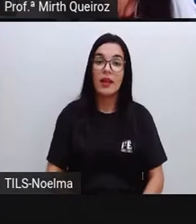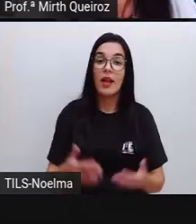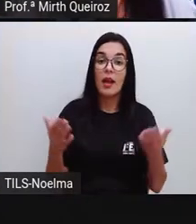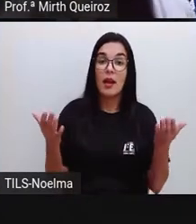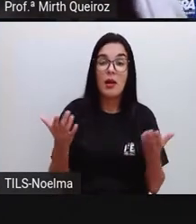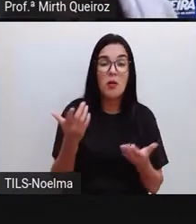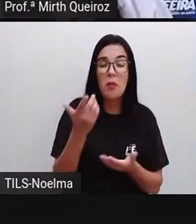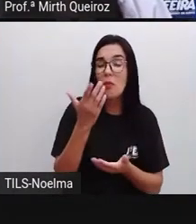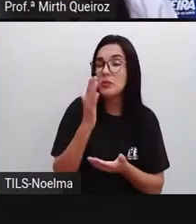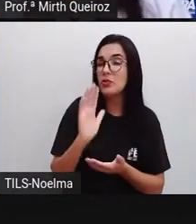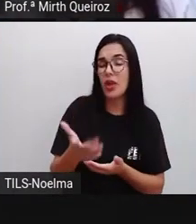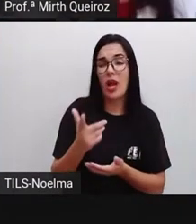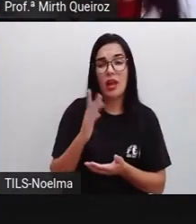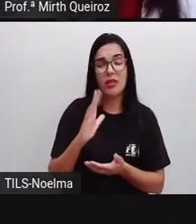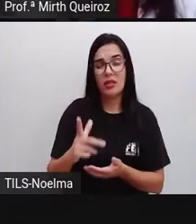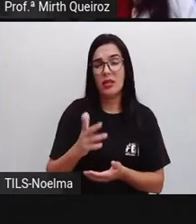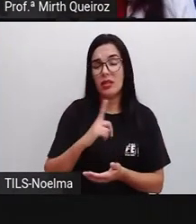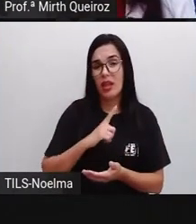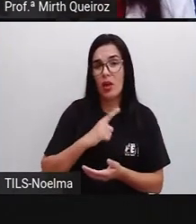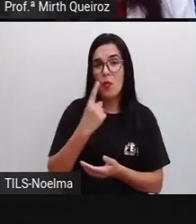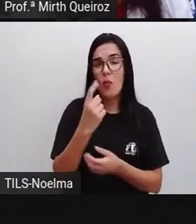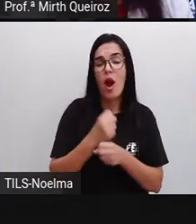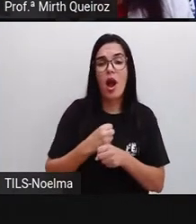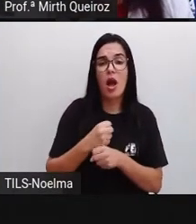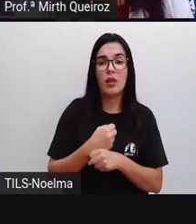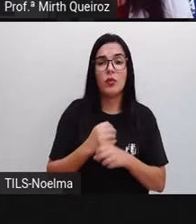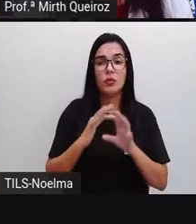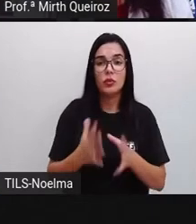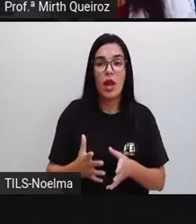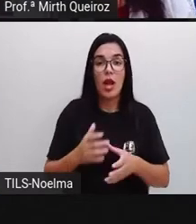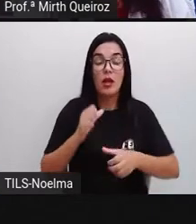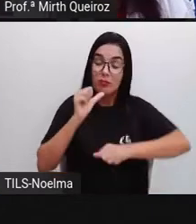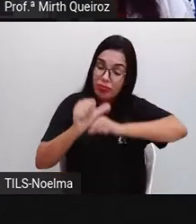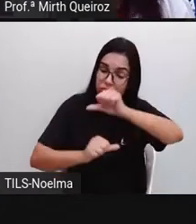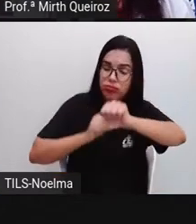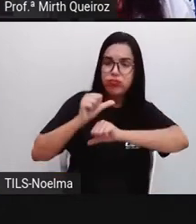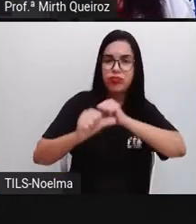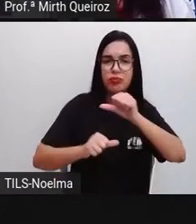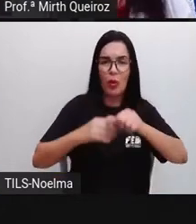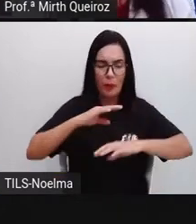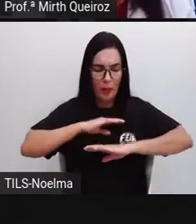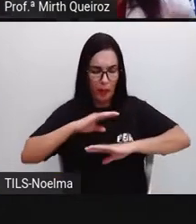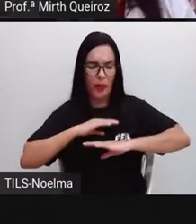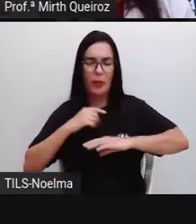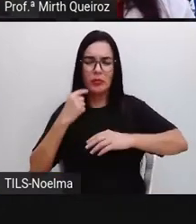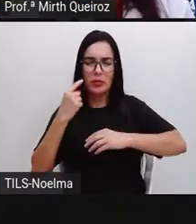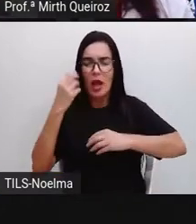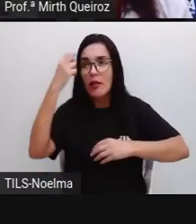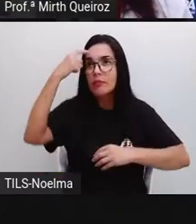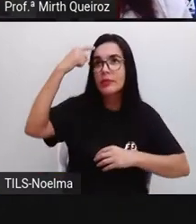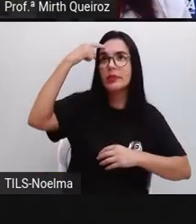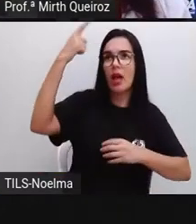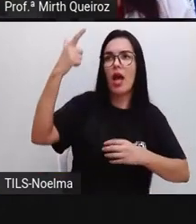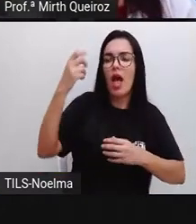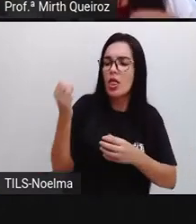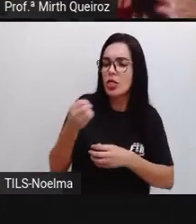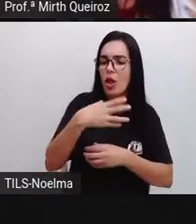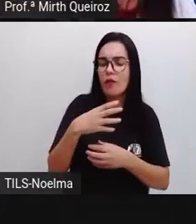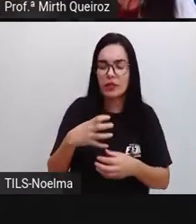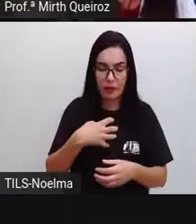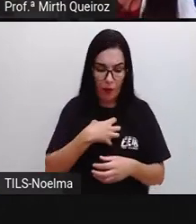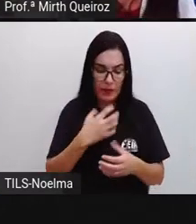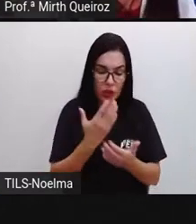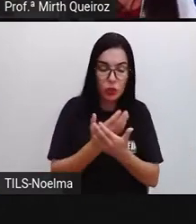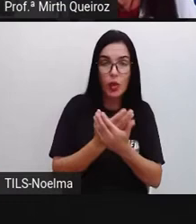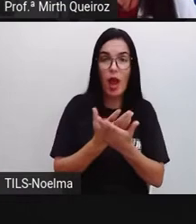Mais de um ano que nós estamos nos reinventando e reaprendendo novas formas de interagir, novas formas de estudar, novas formas de